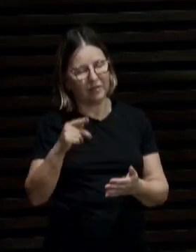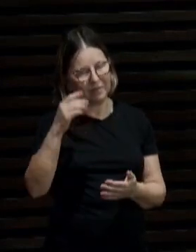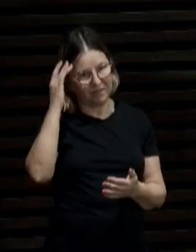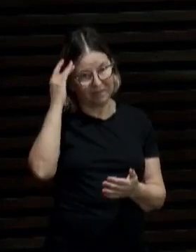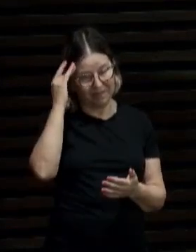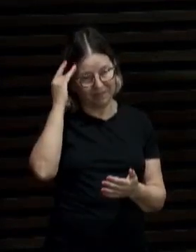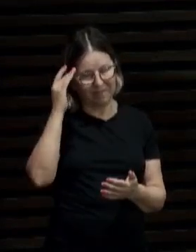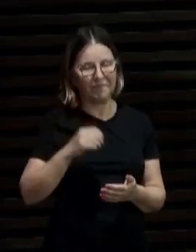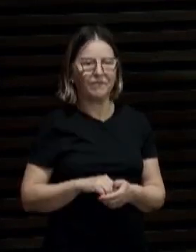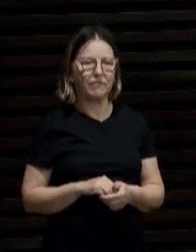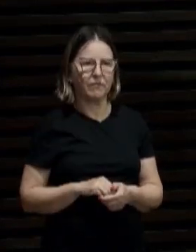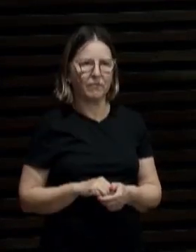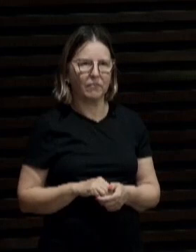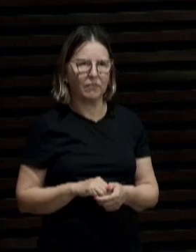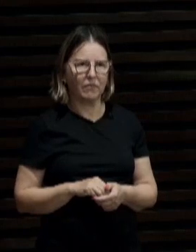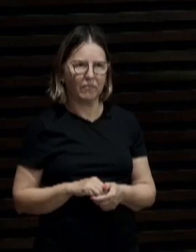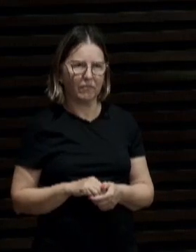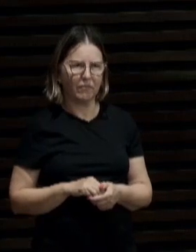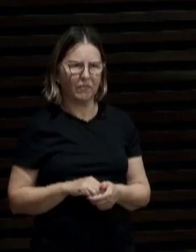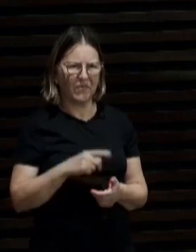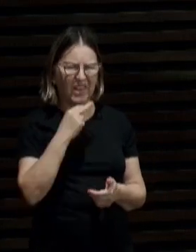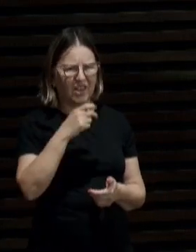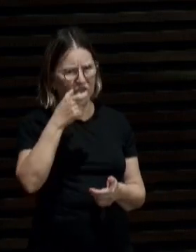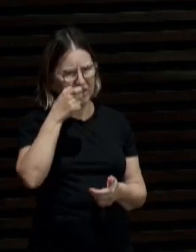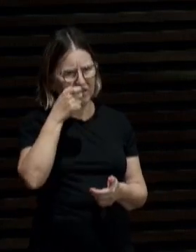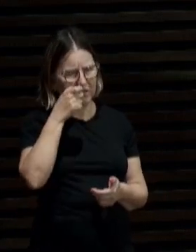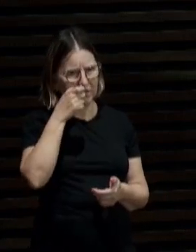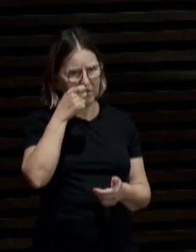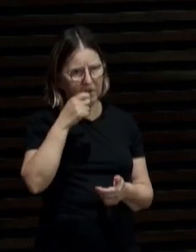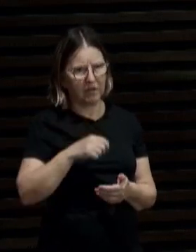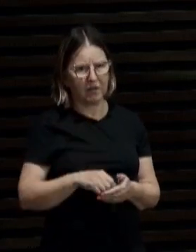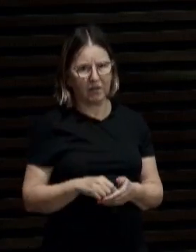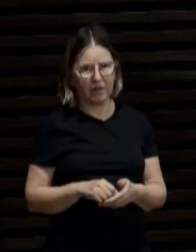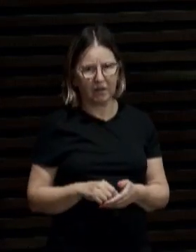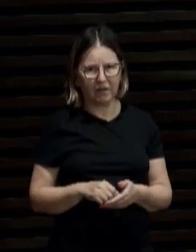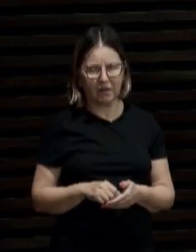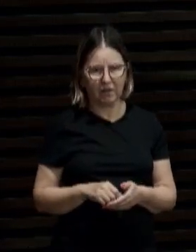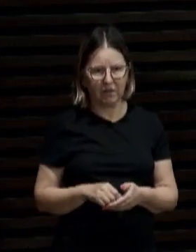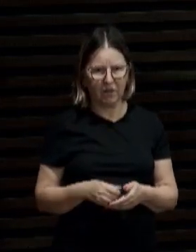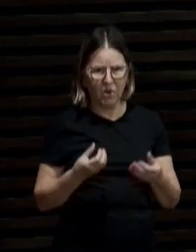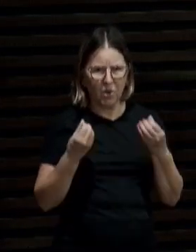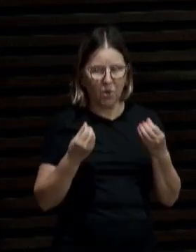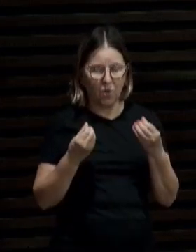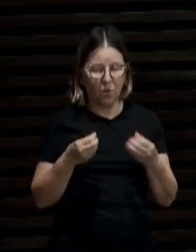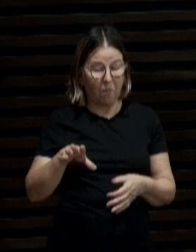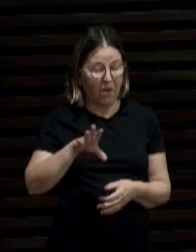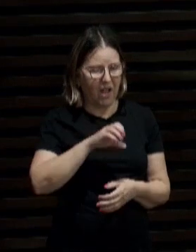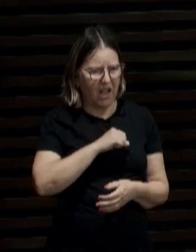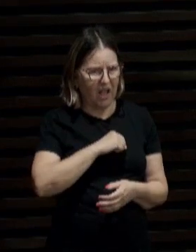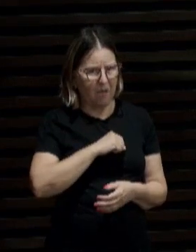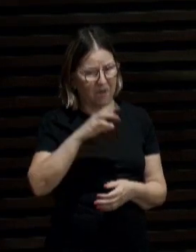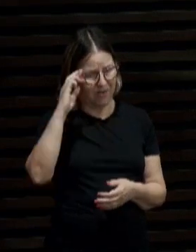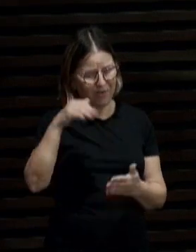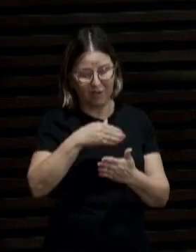Eu acho interessante, porque como é que eu vou adorar o Senhor de todo o meu coração, se o coração do homem ele é desesperadamente corrupto? Como é que eu posso adorar o